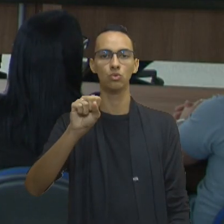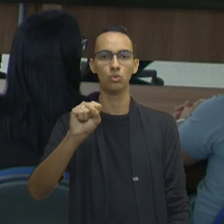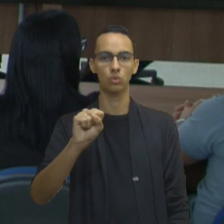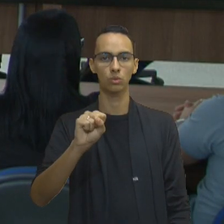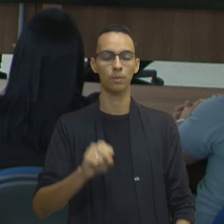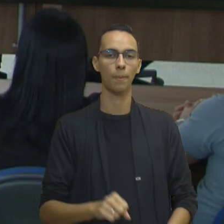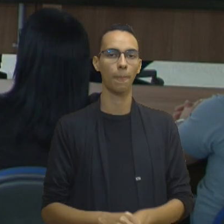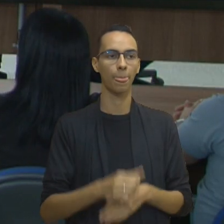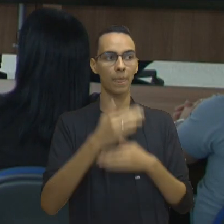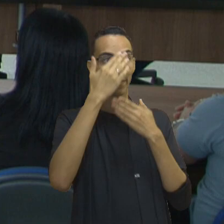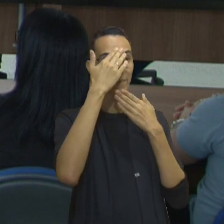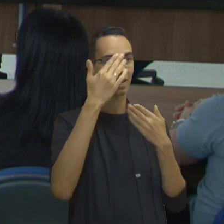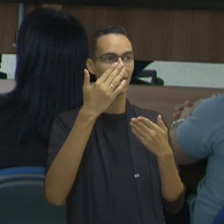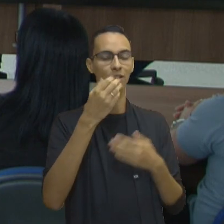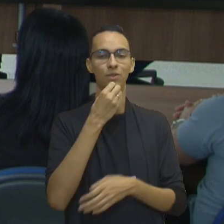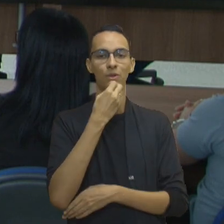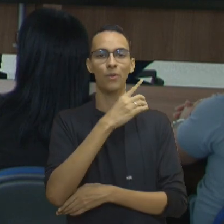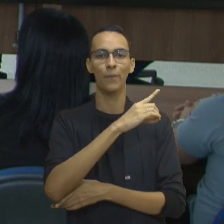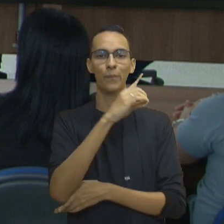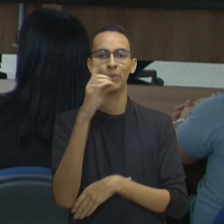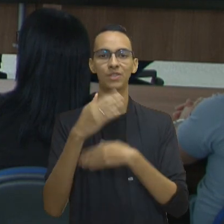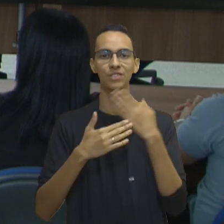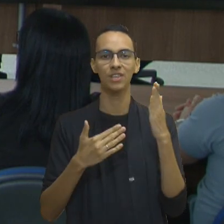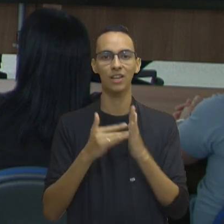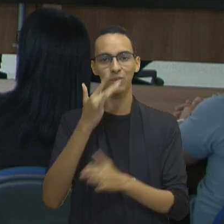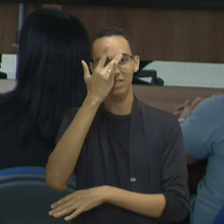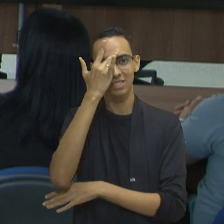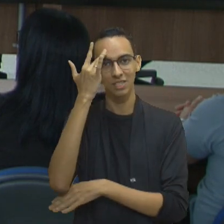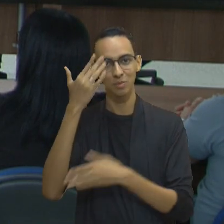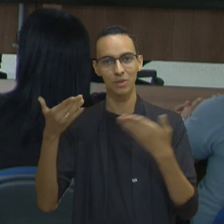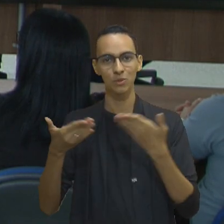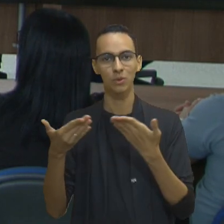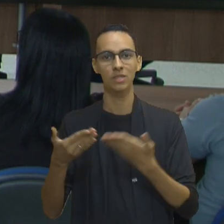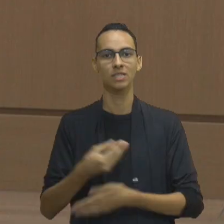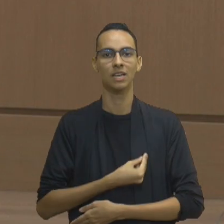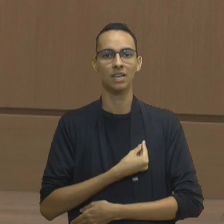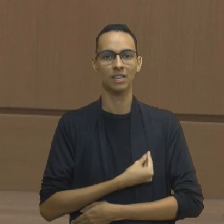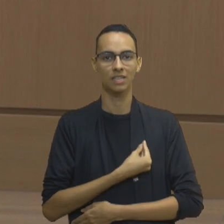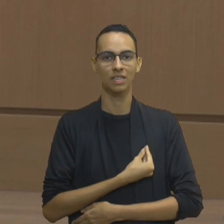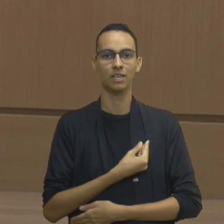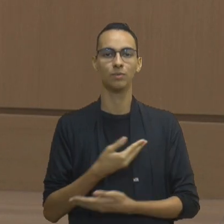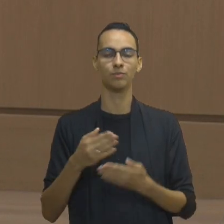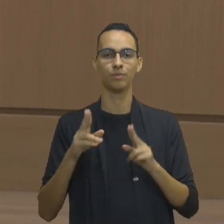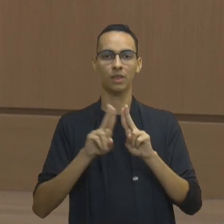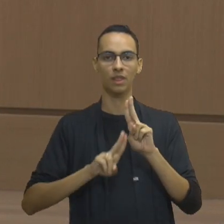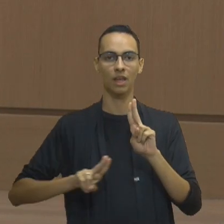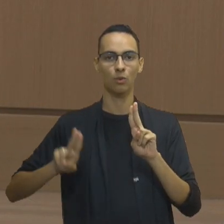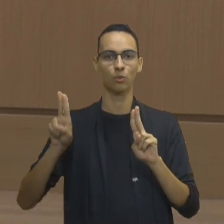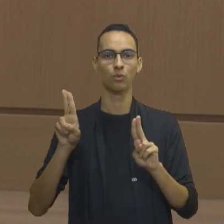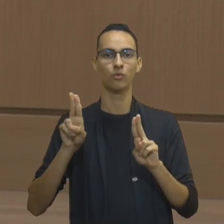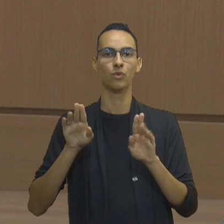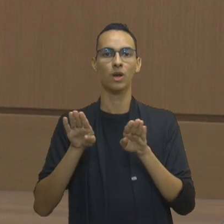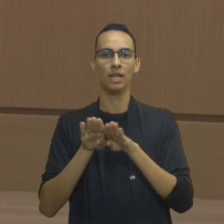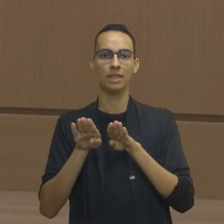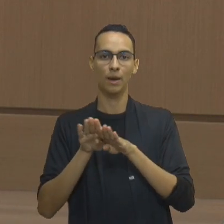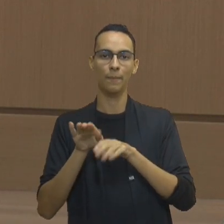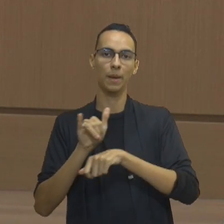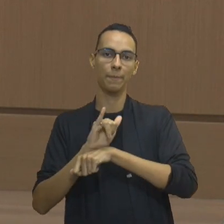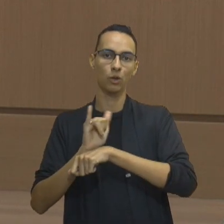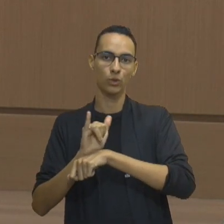Obrigado. Bom dia a todas as pessoas presentes aqui na Sala dos Conselhos Superiores, também pelo